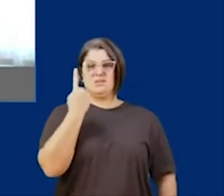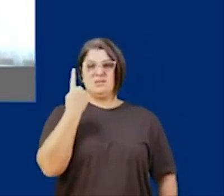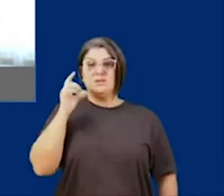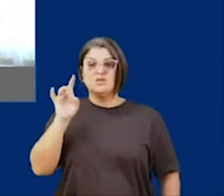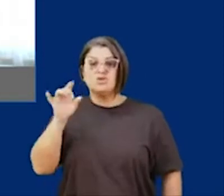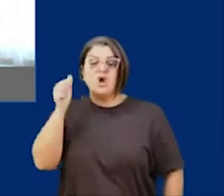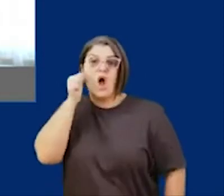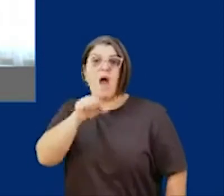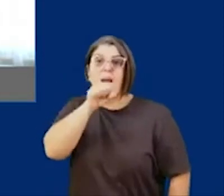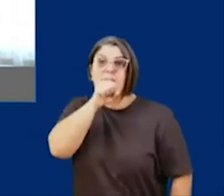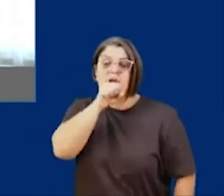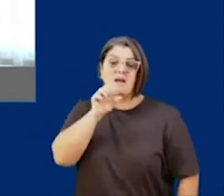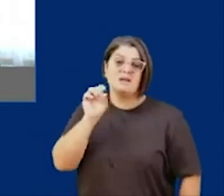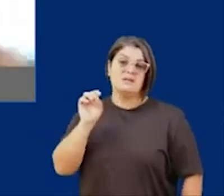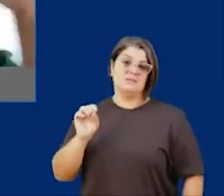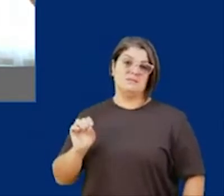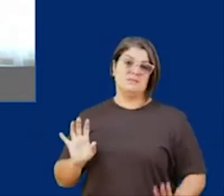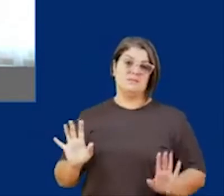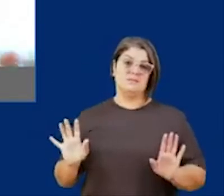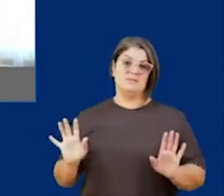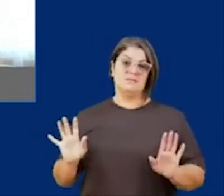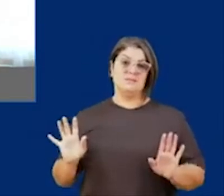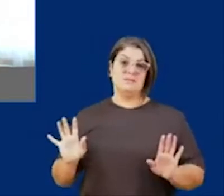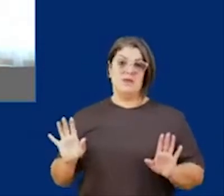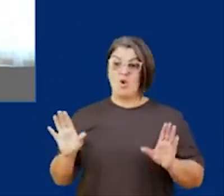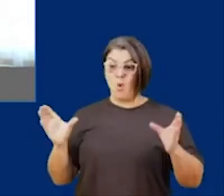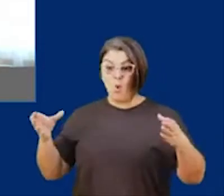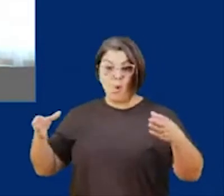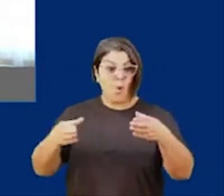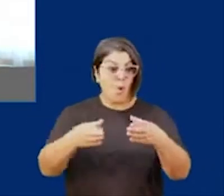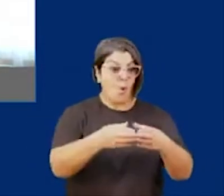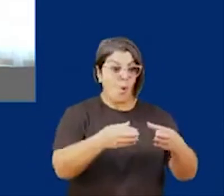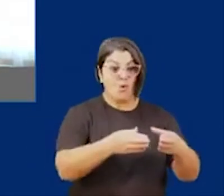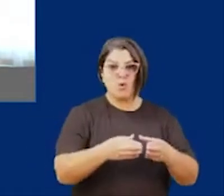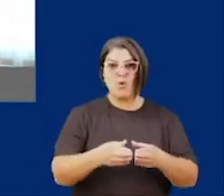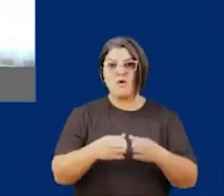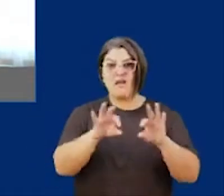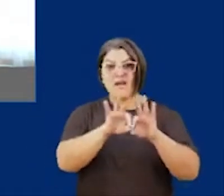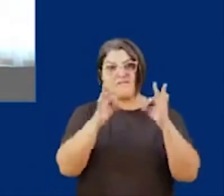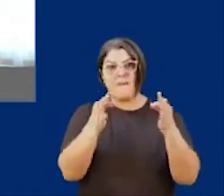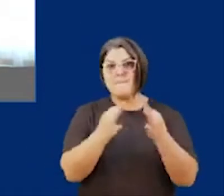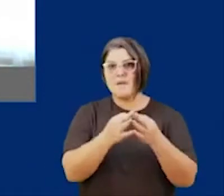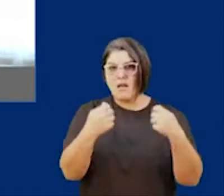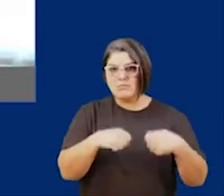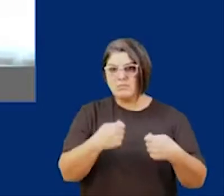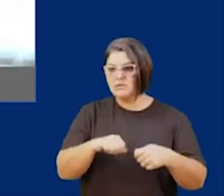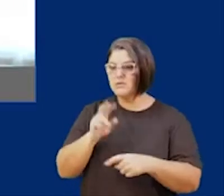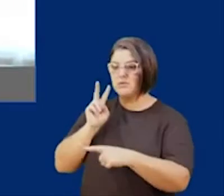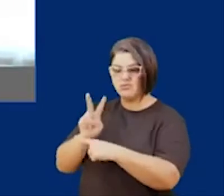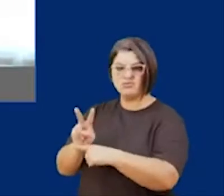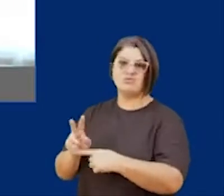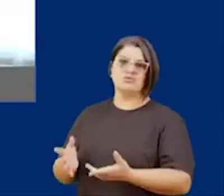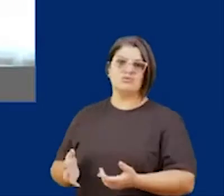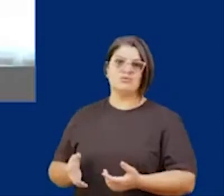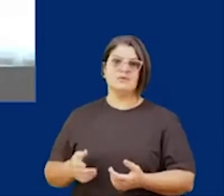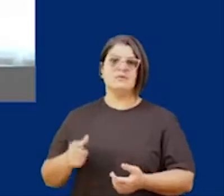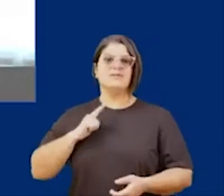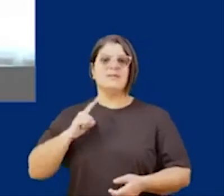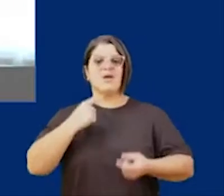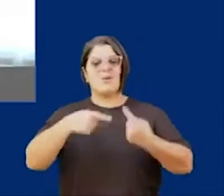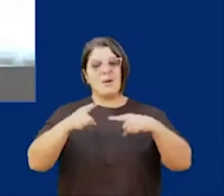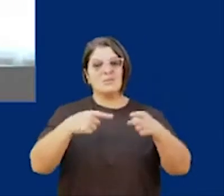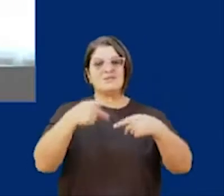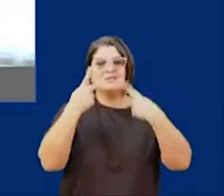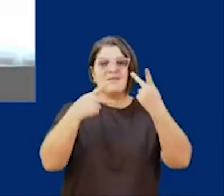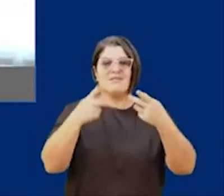sua companheira, do seu companheiro, né? E não da comunidade. Eu acho que a gente pode fechar com essa frase, que tá até numa música, né, que fala, é preciso uma comunidade para cuidar de